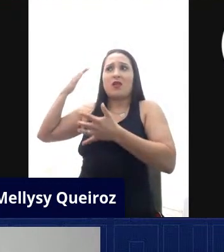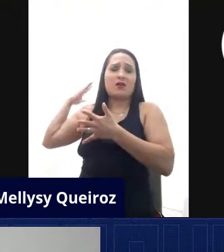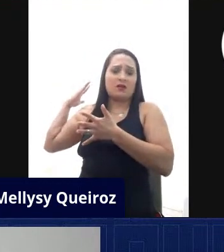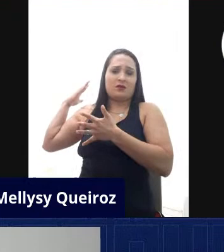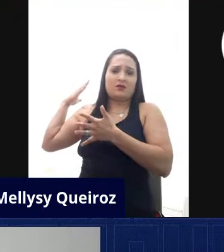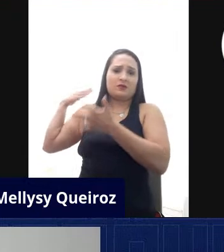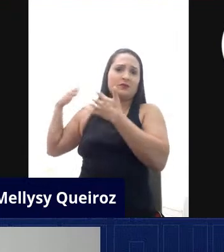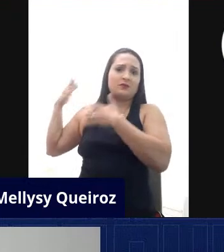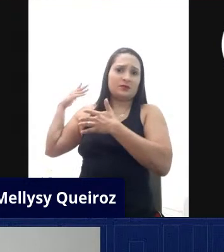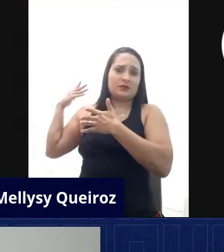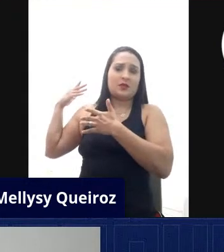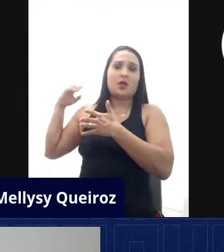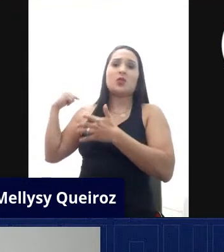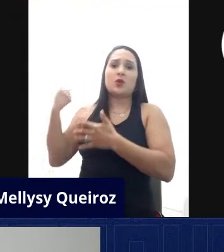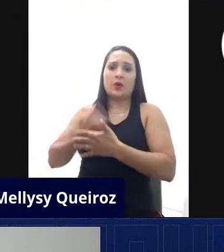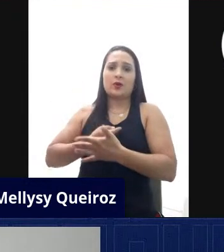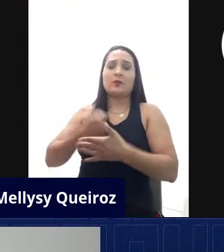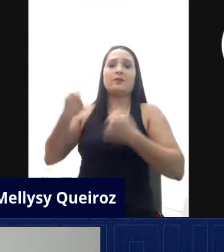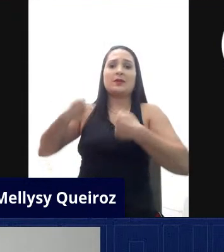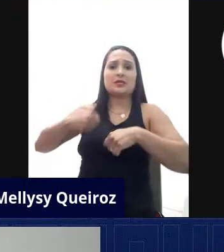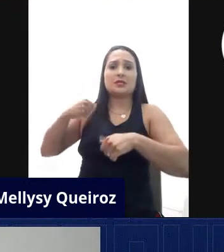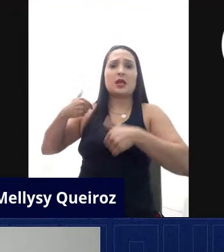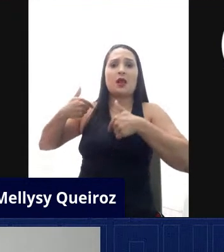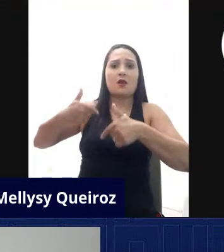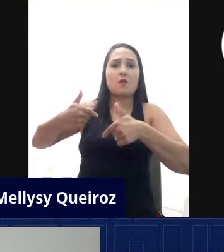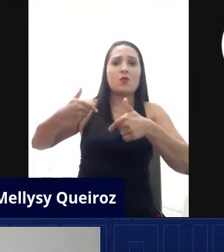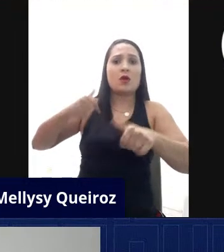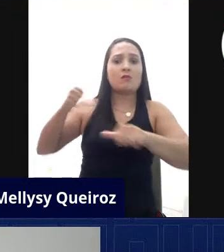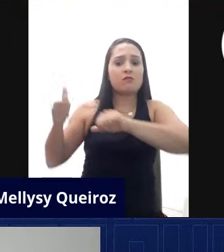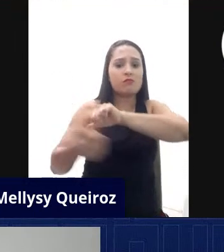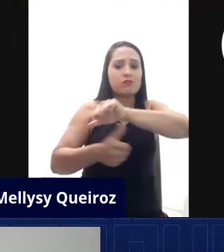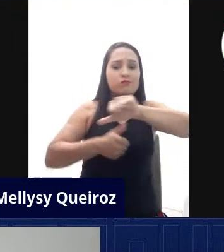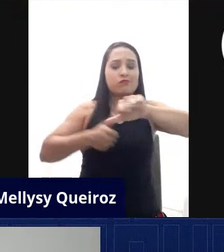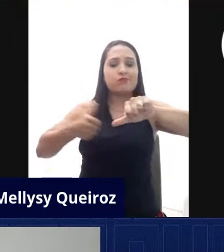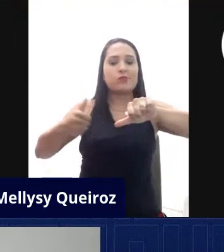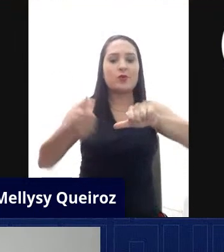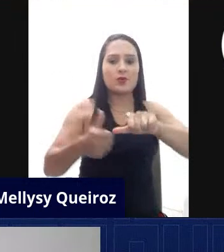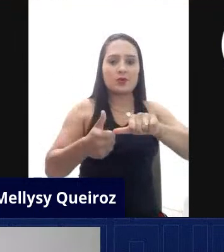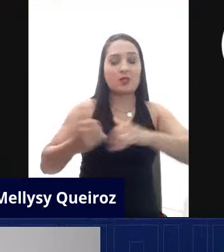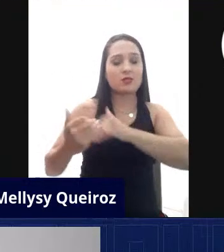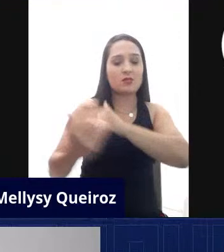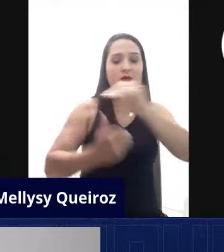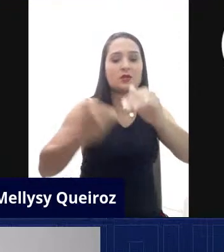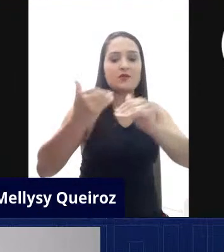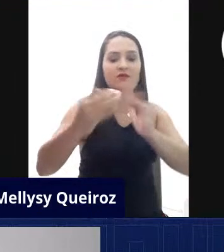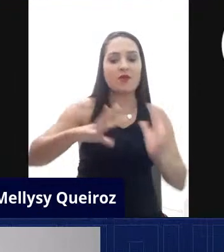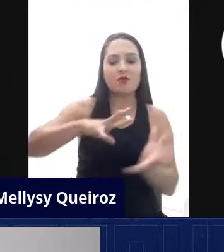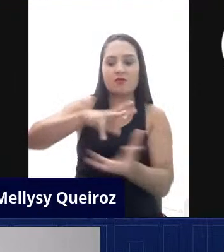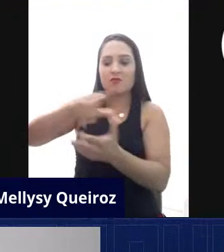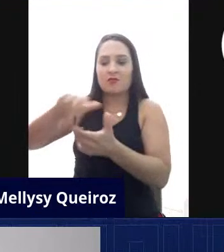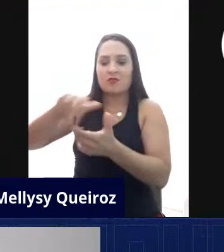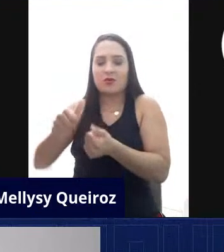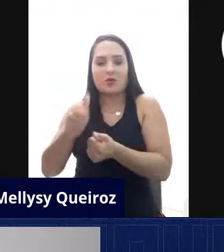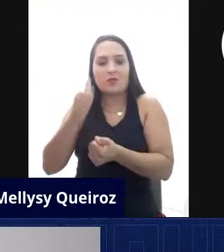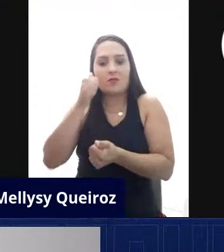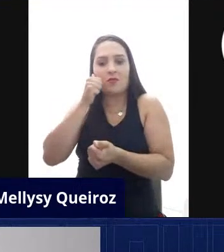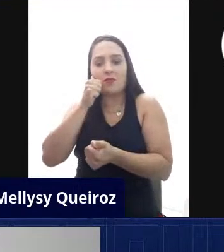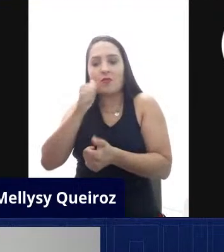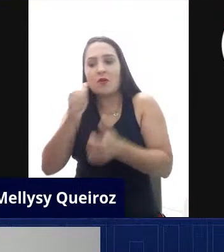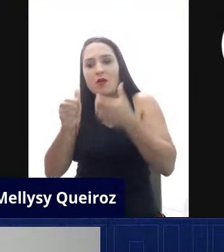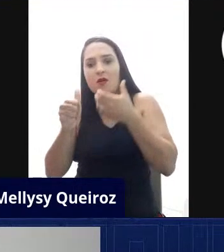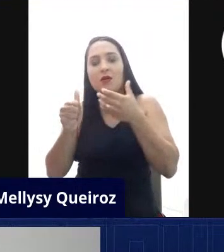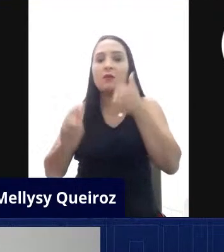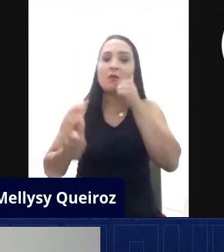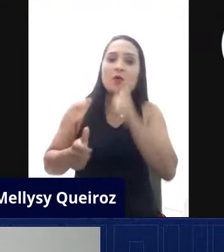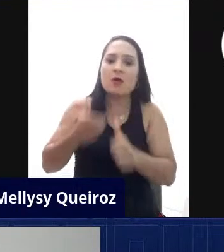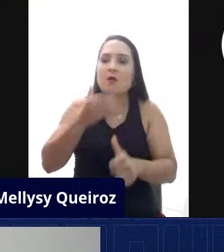lutar contra isso. Nós temos que construir um mundo em que homem e mulher são diferentes, continuarão sendo, nós não queremos